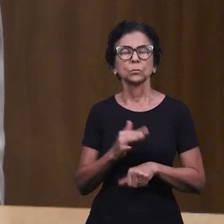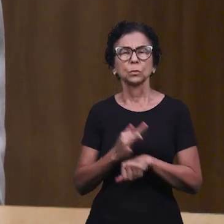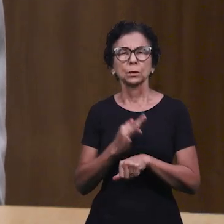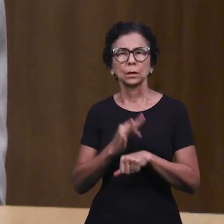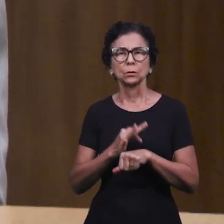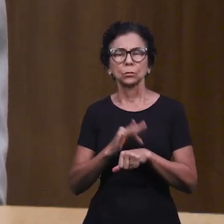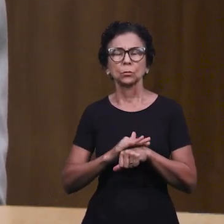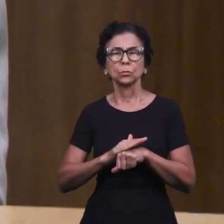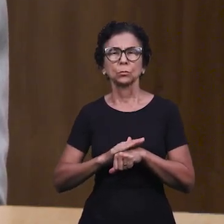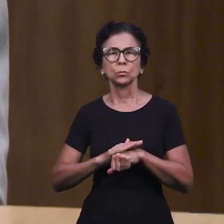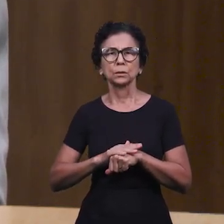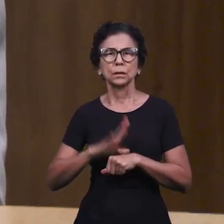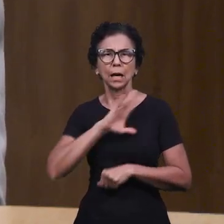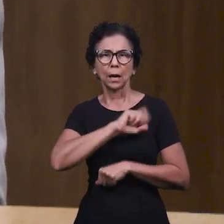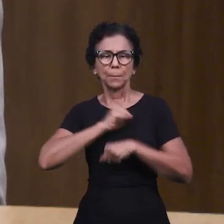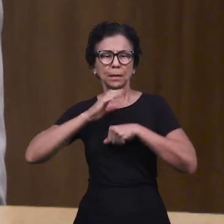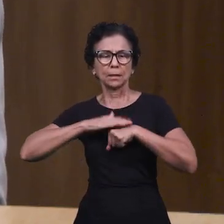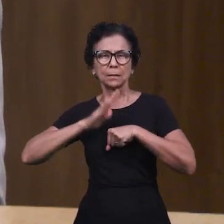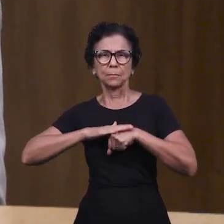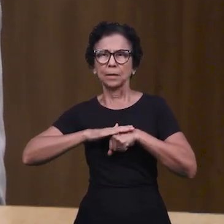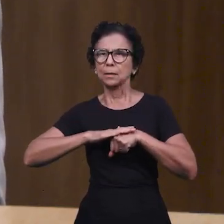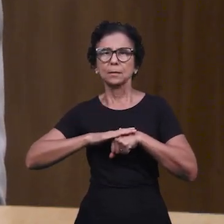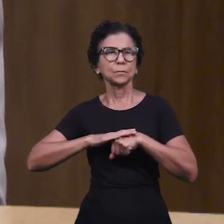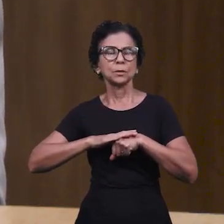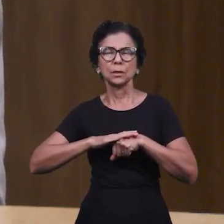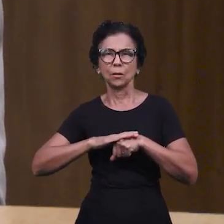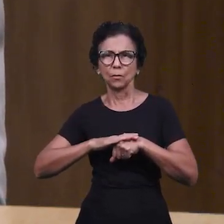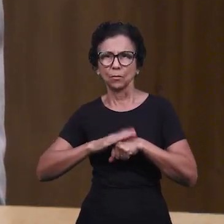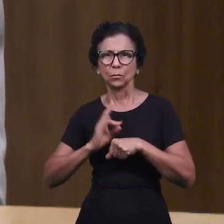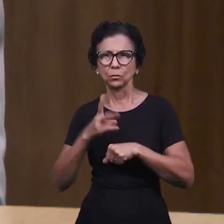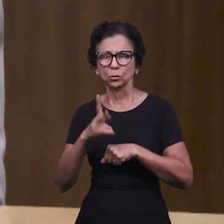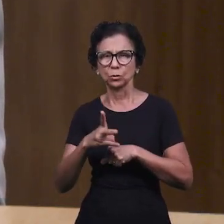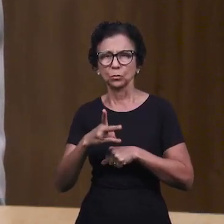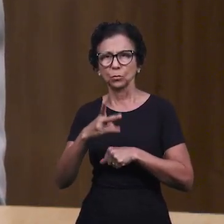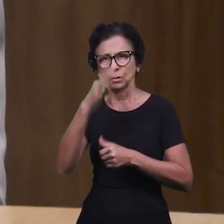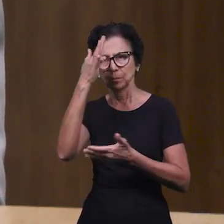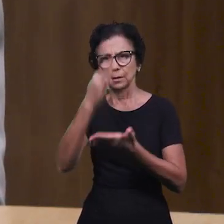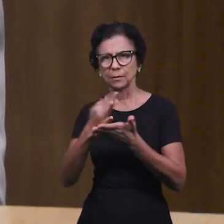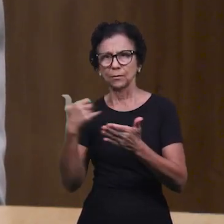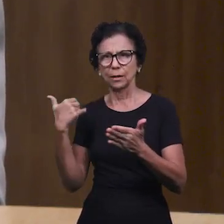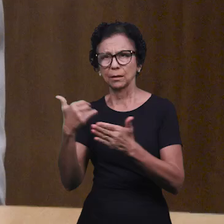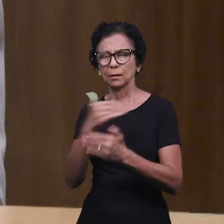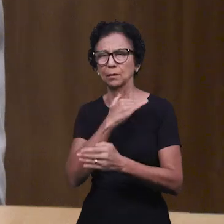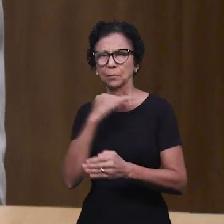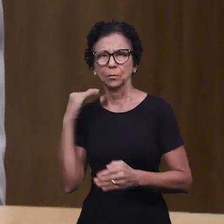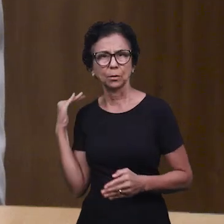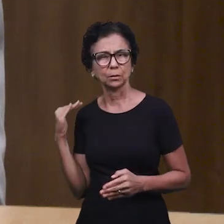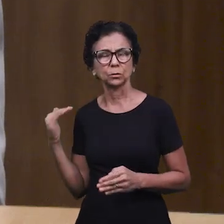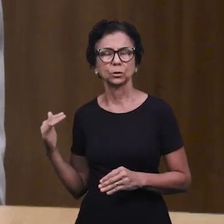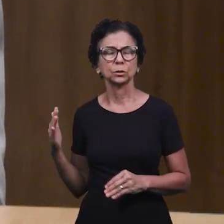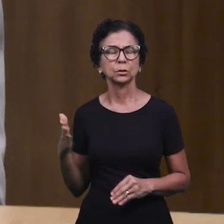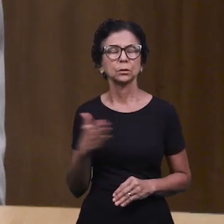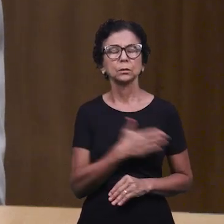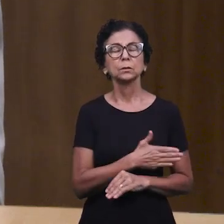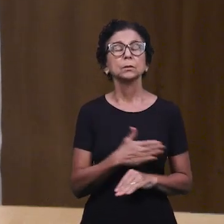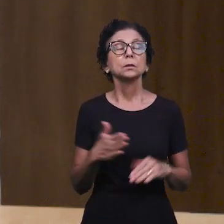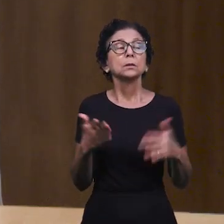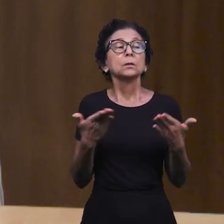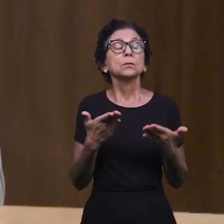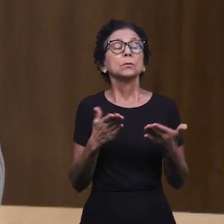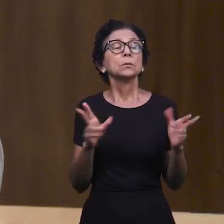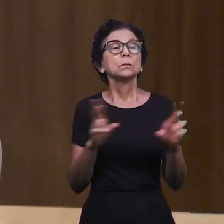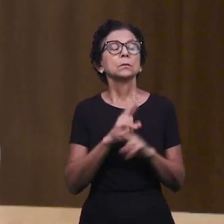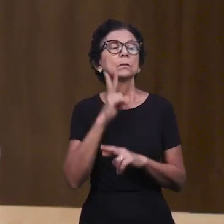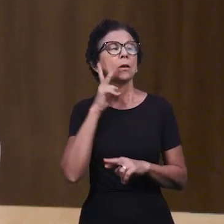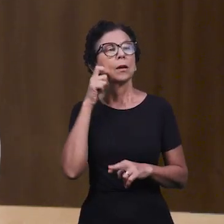Gilson, que foi trazida ontem no contexto da ceia, o que é que nós podemos hoje repercutir